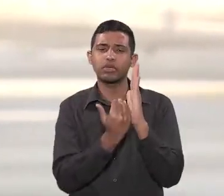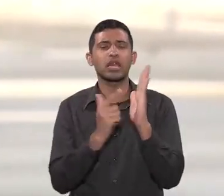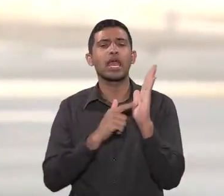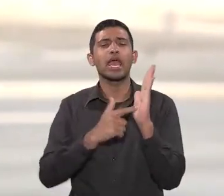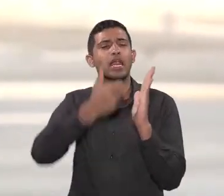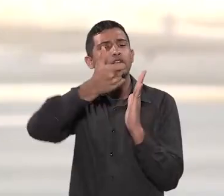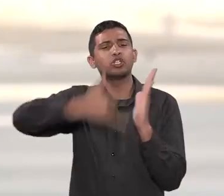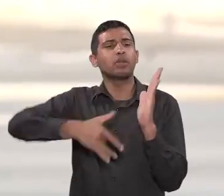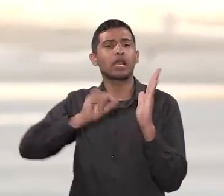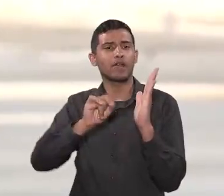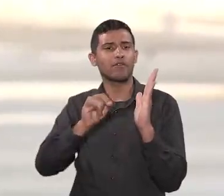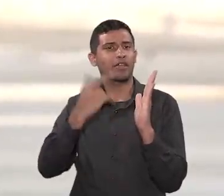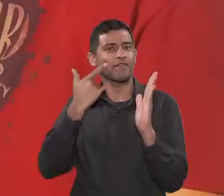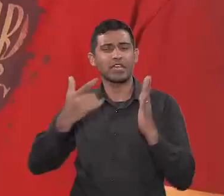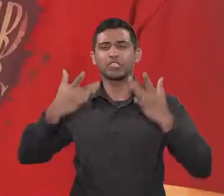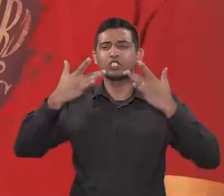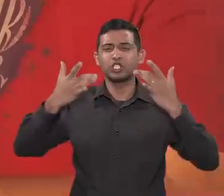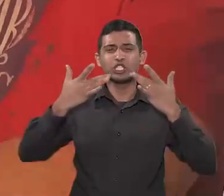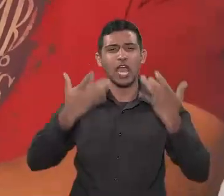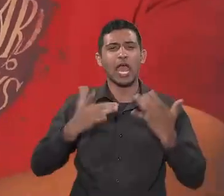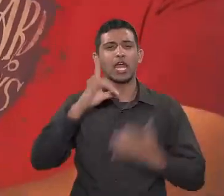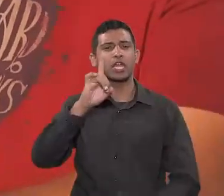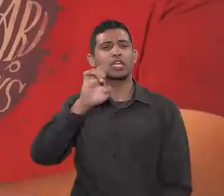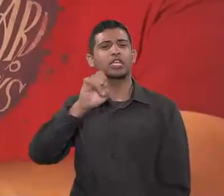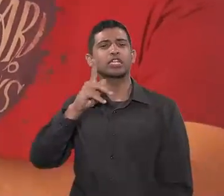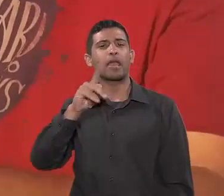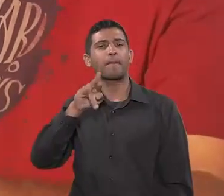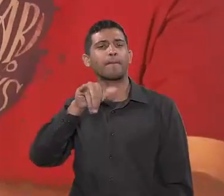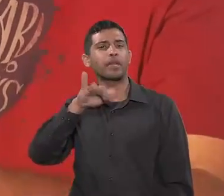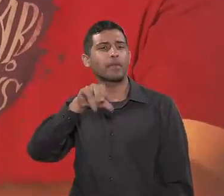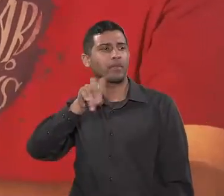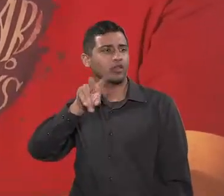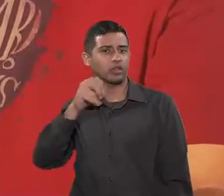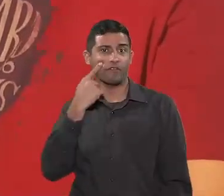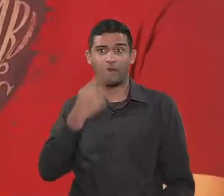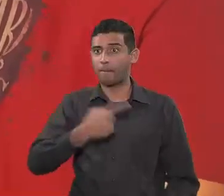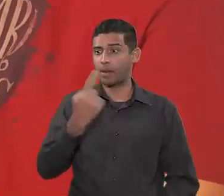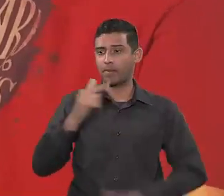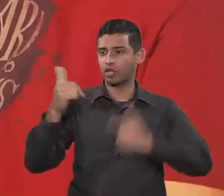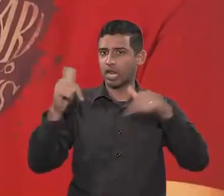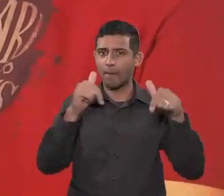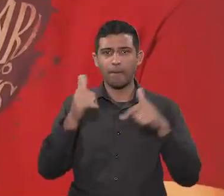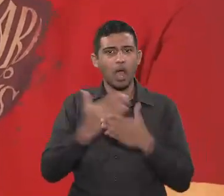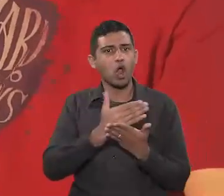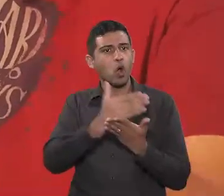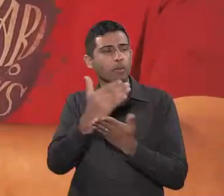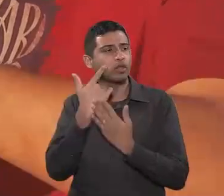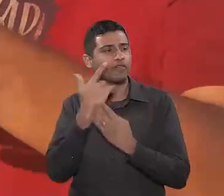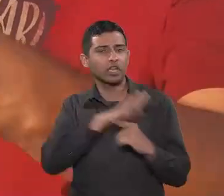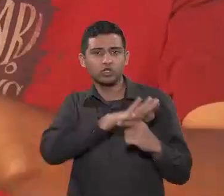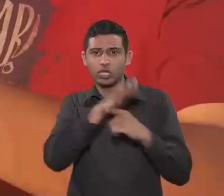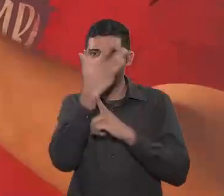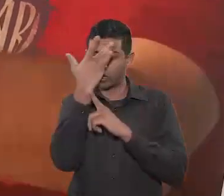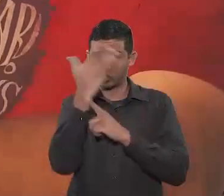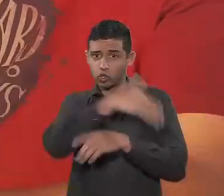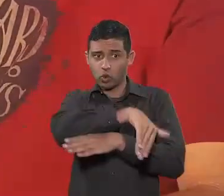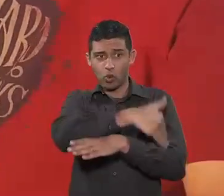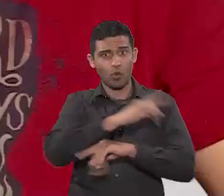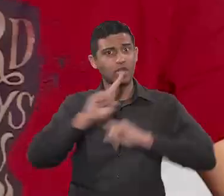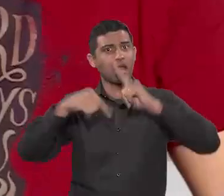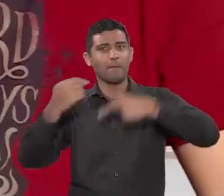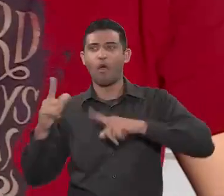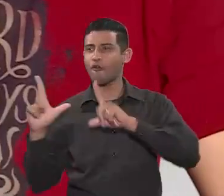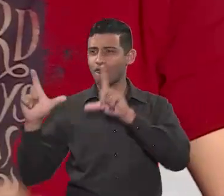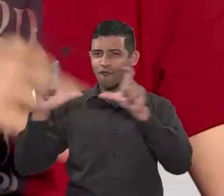falava sobre o teatro do oprimido. Então foi o primeiro trabalho que começou com a arte de população de rua, e depois foi para